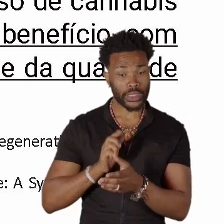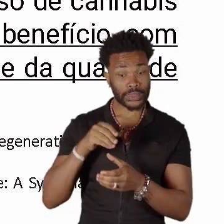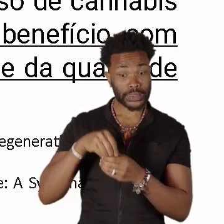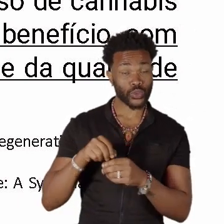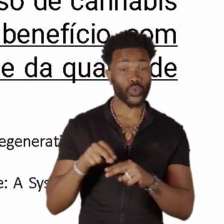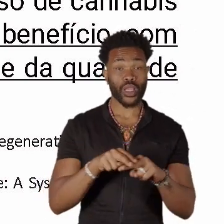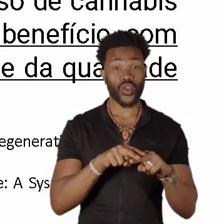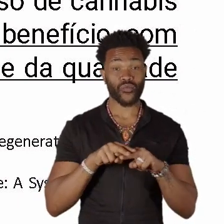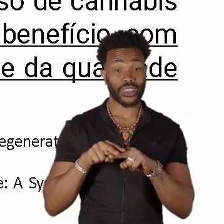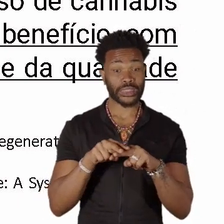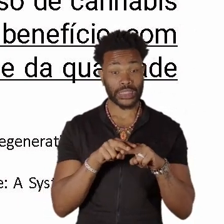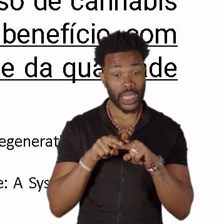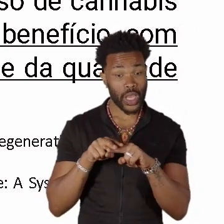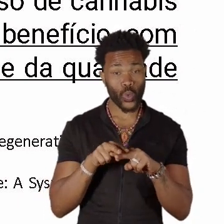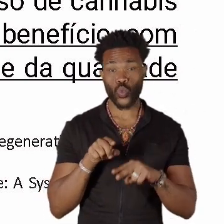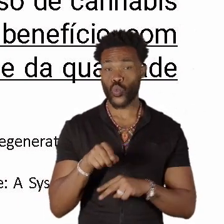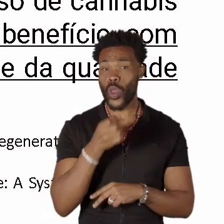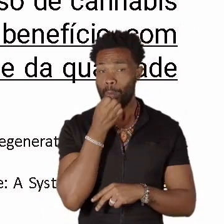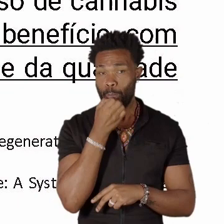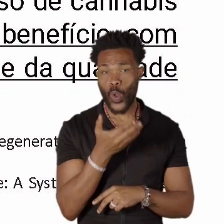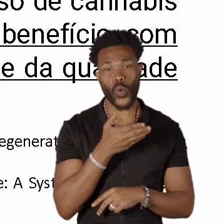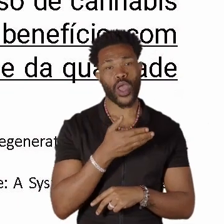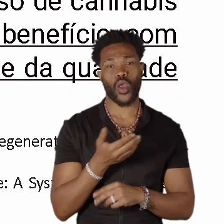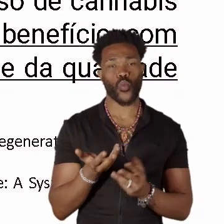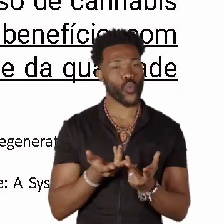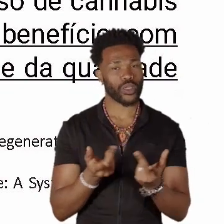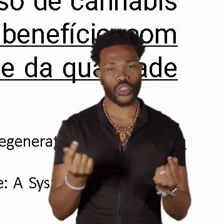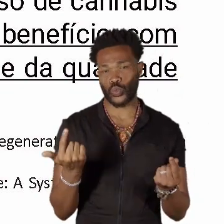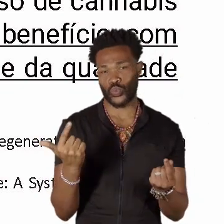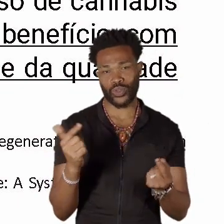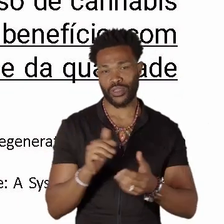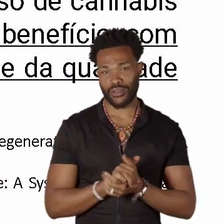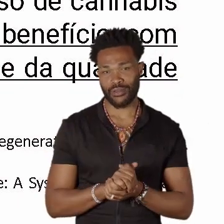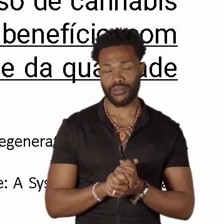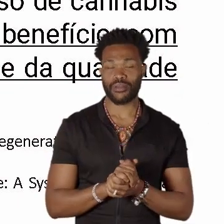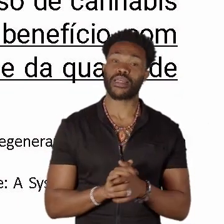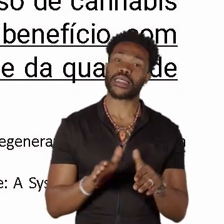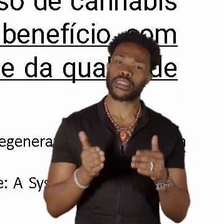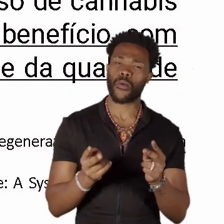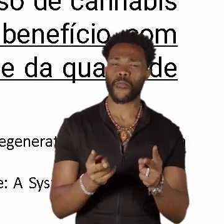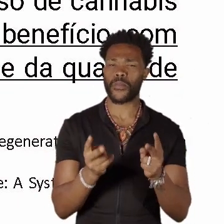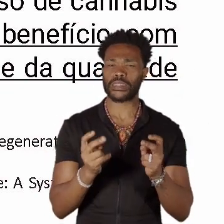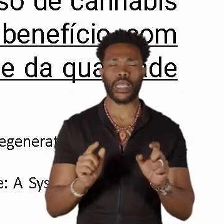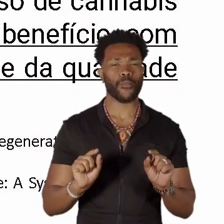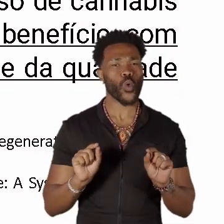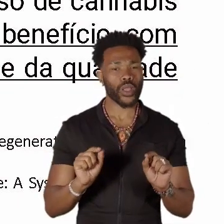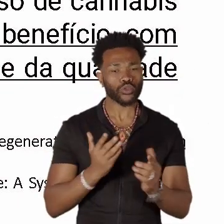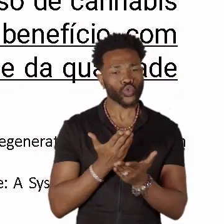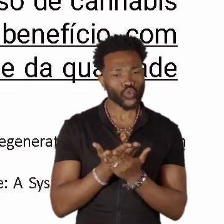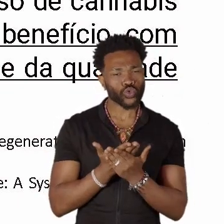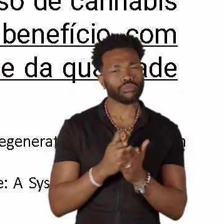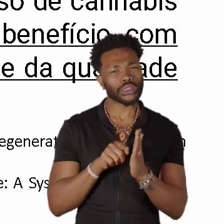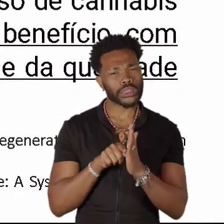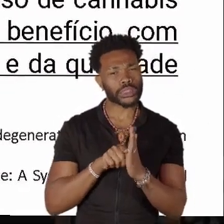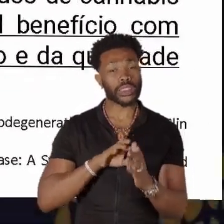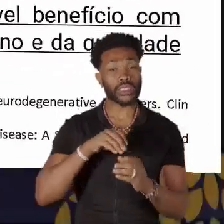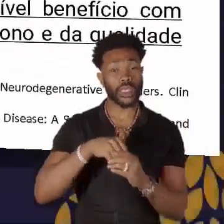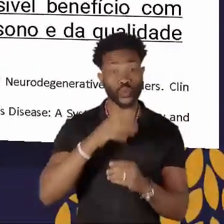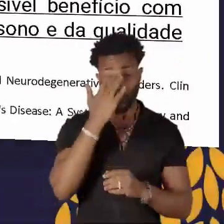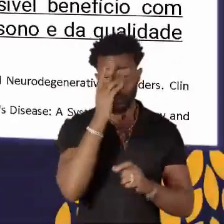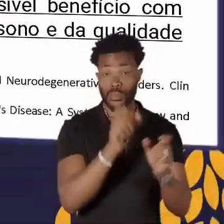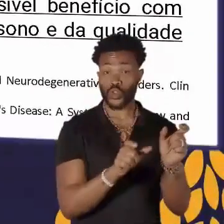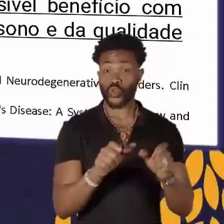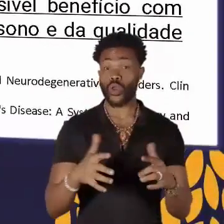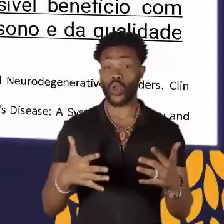revisão, não foram considerados de boa qualidade. No entanto, você observa, sim, nesses estudos, que as pessoas com